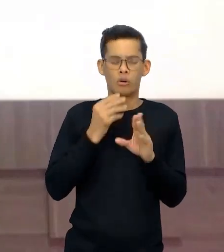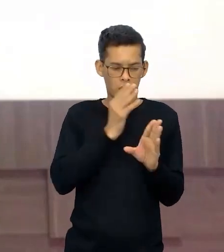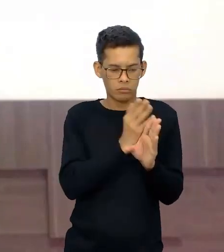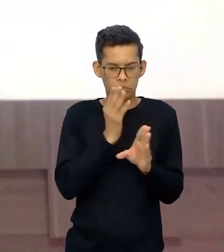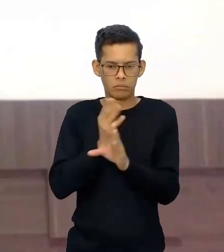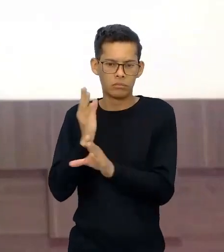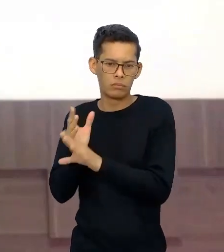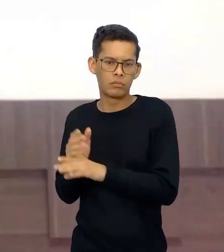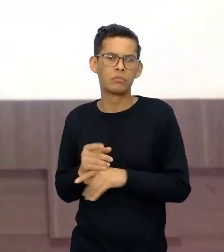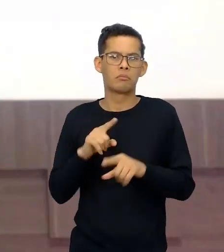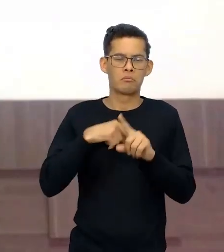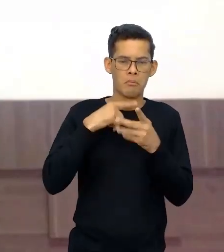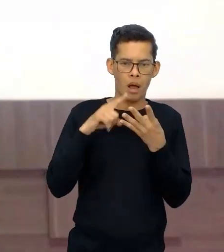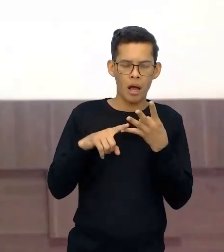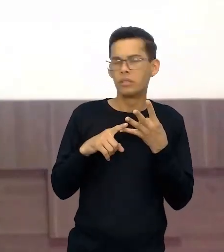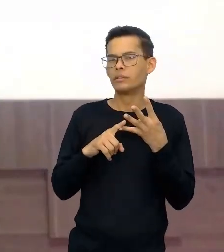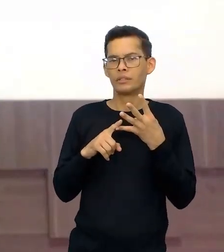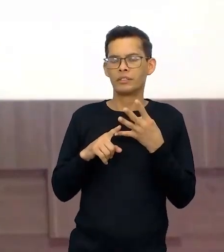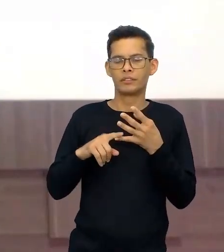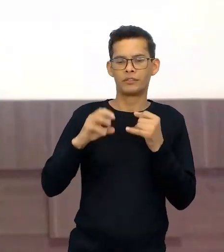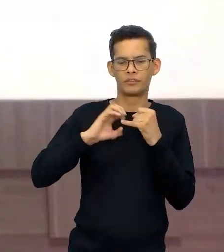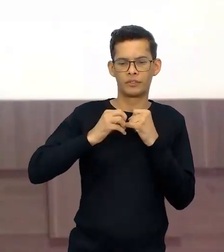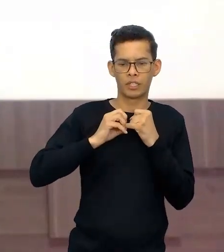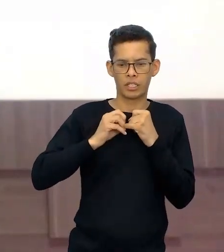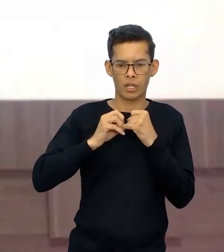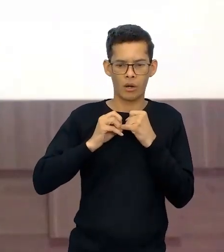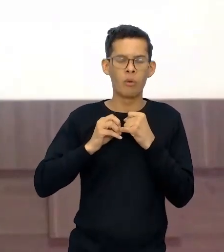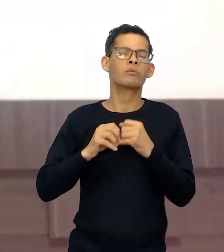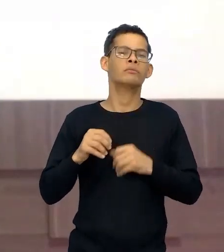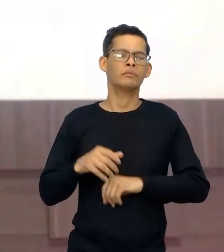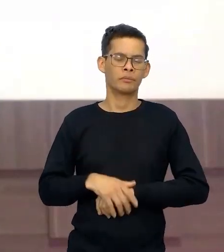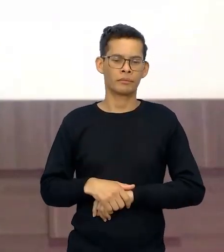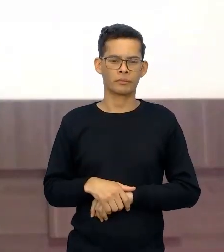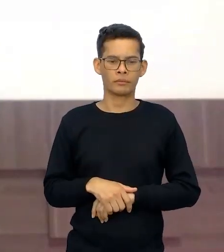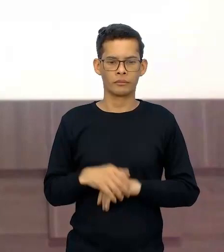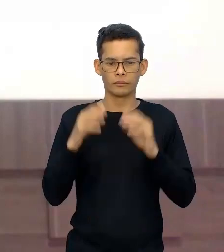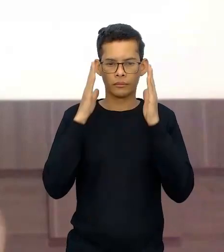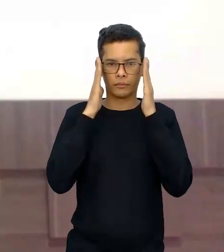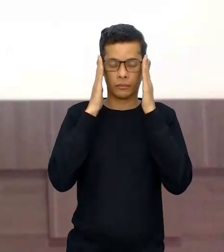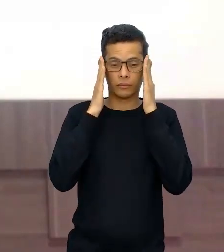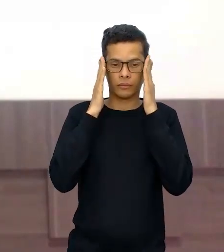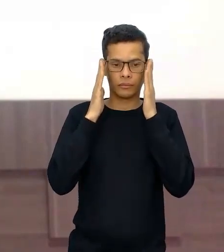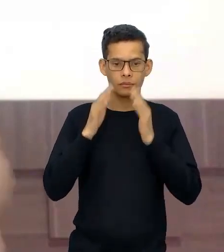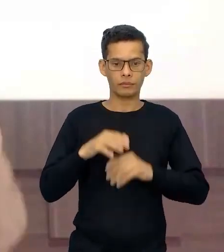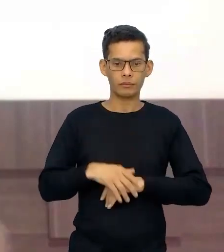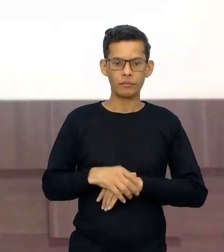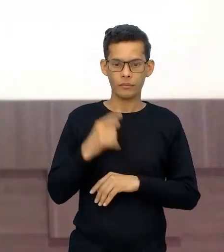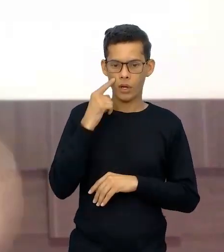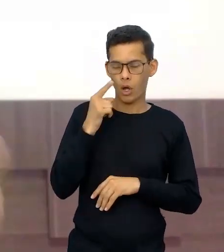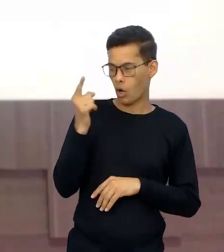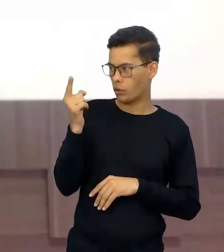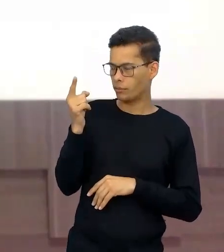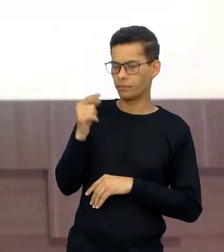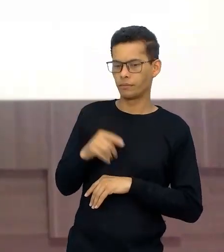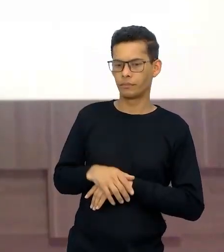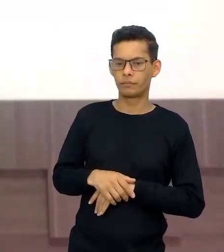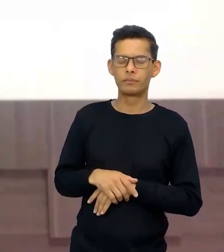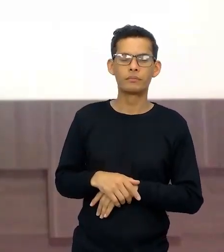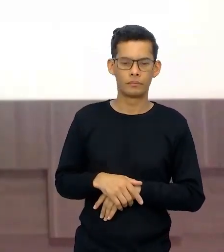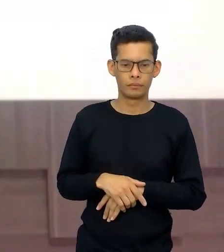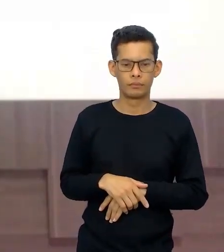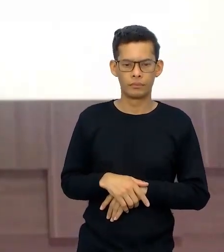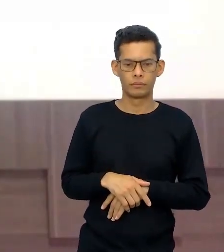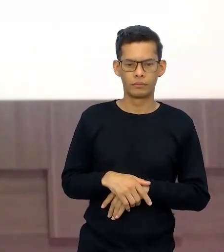e o feijão, né? Para que a gente possa fazer esse teste de germinação. Então, por exemplo, né, a gente pega um potinho,